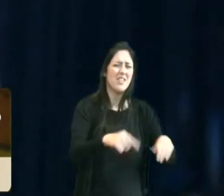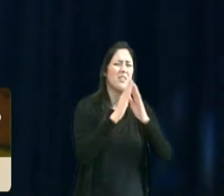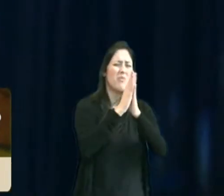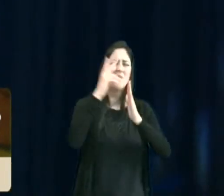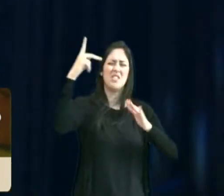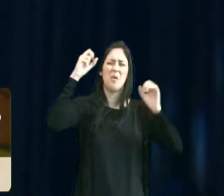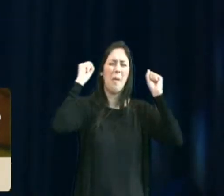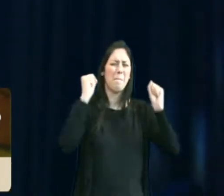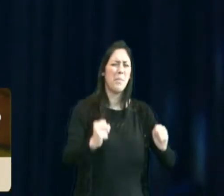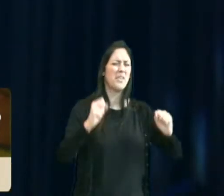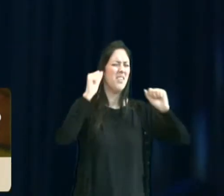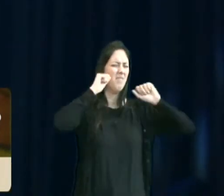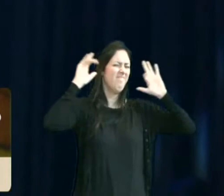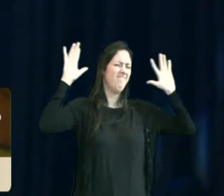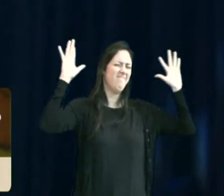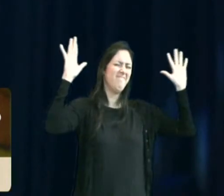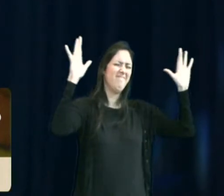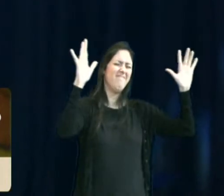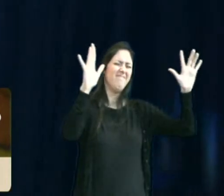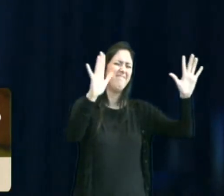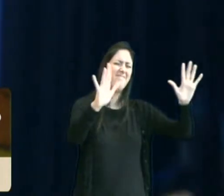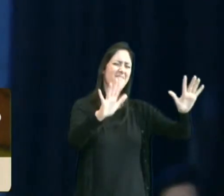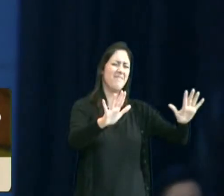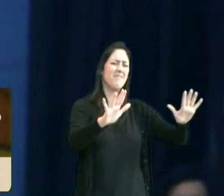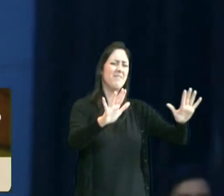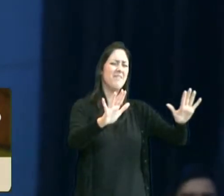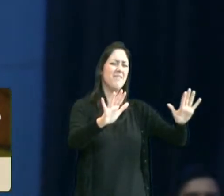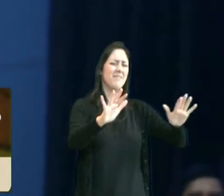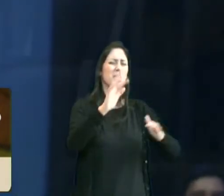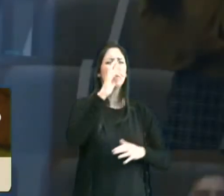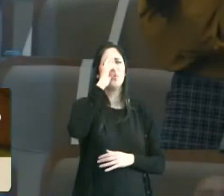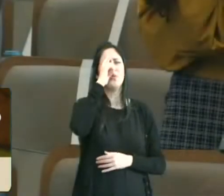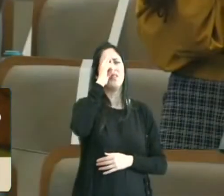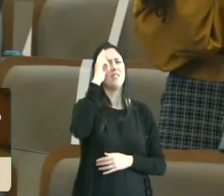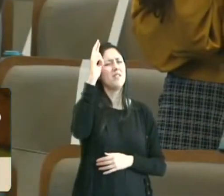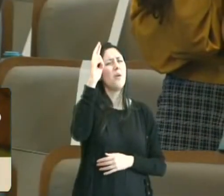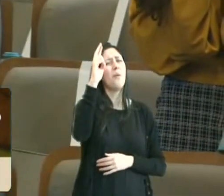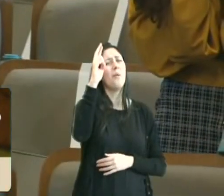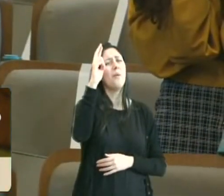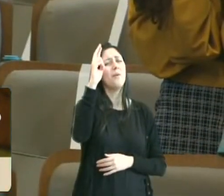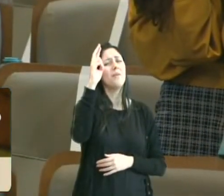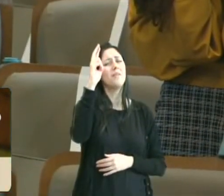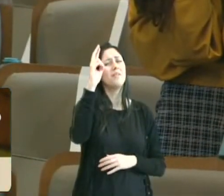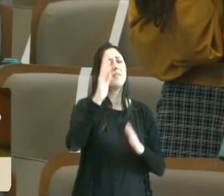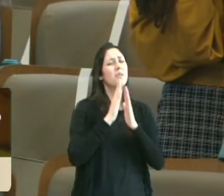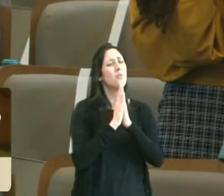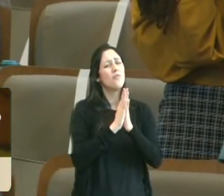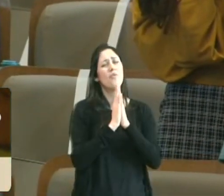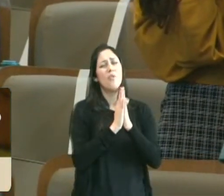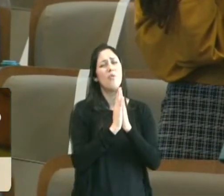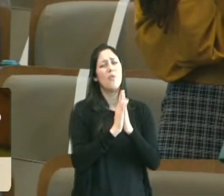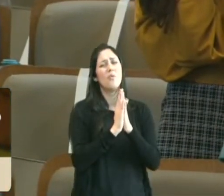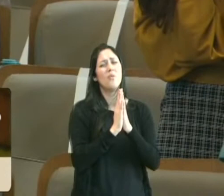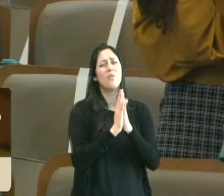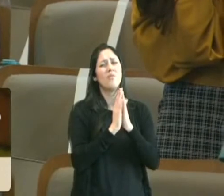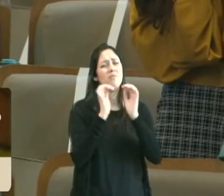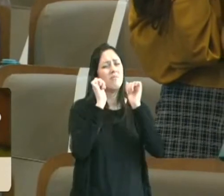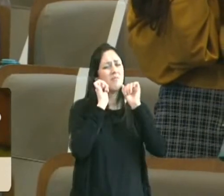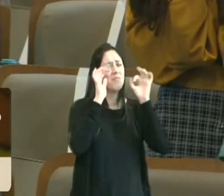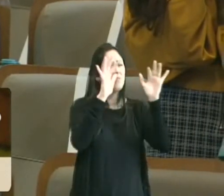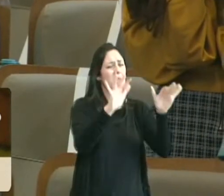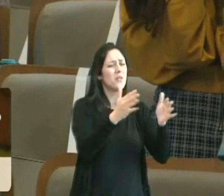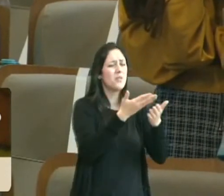Deus caia sobre nós, que o Senhor nos restabeleça, que